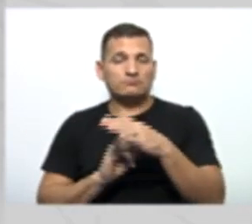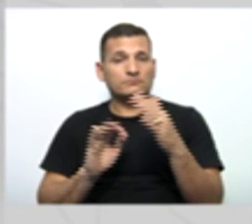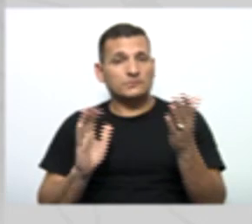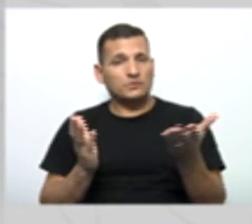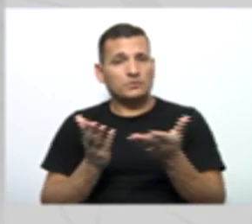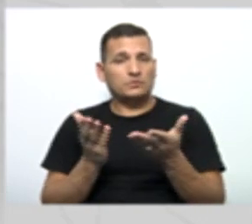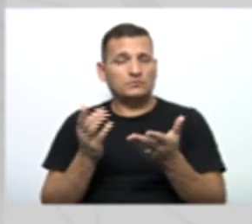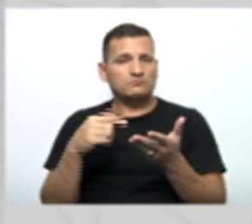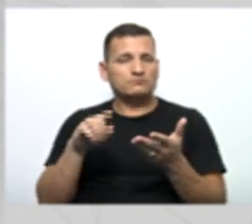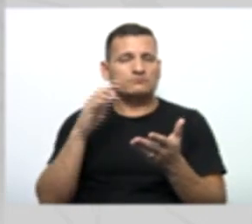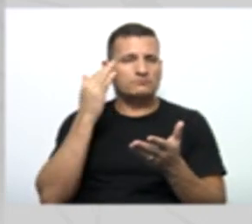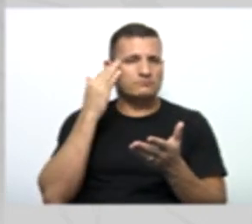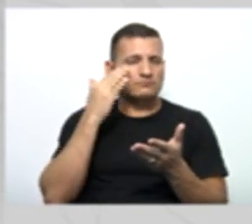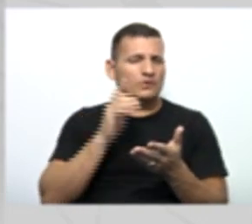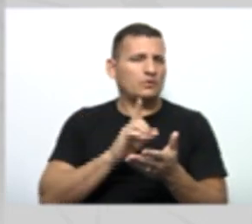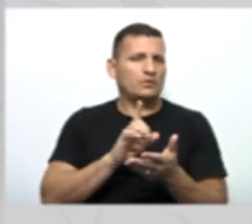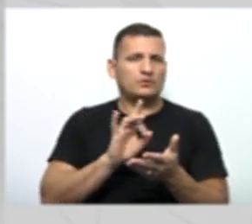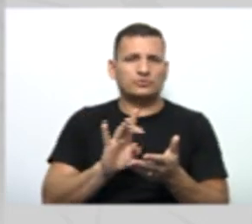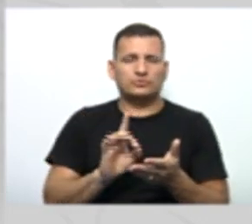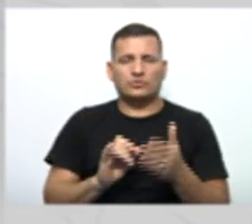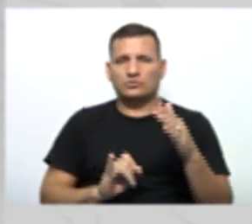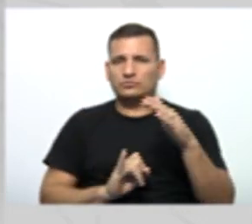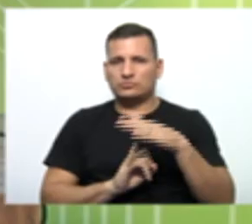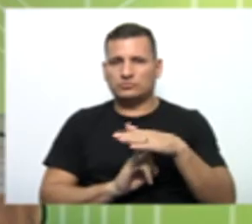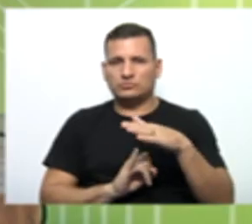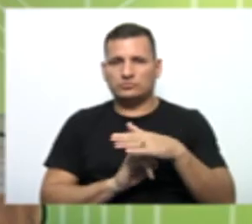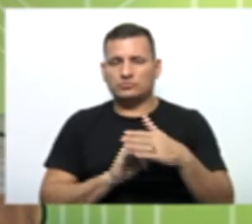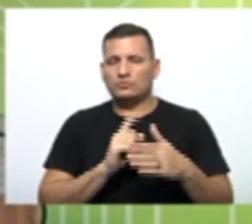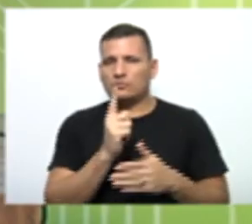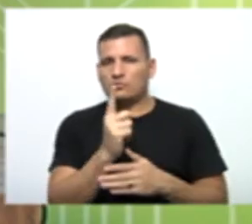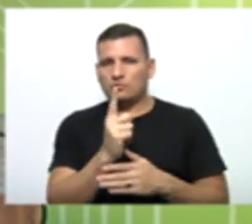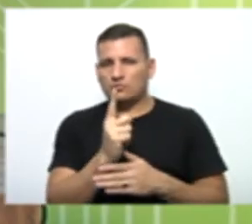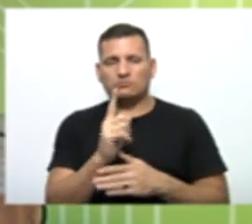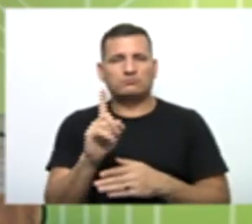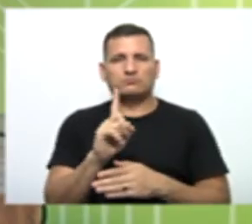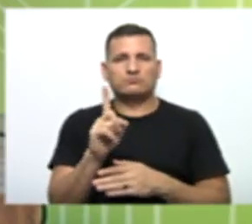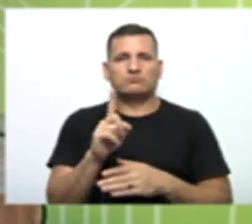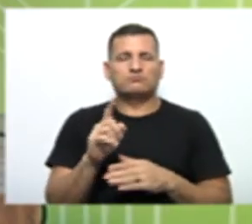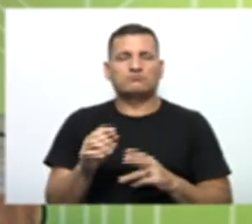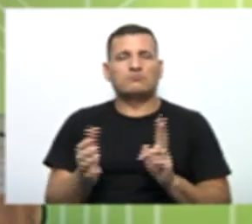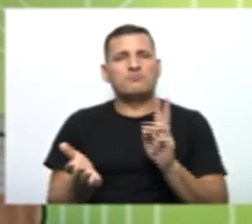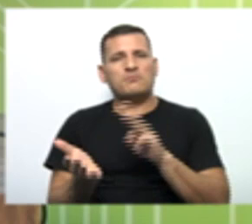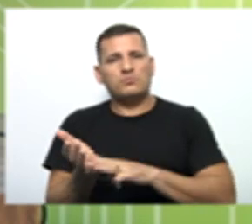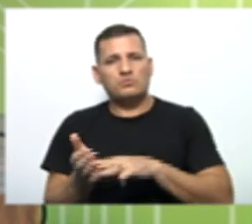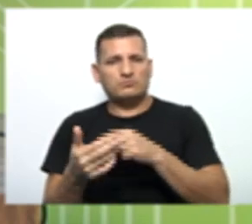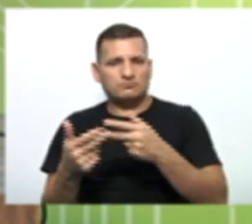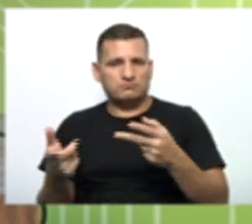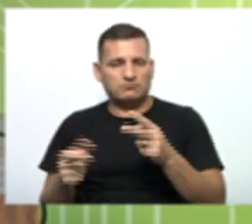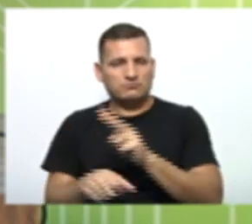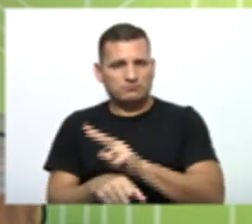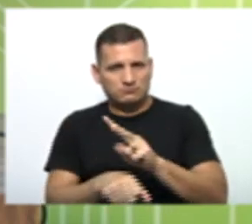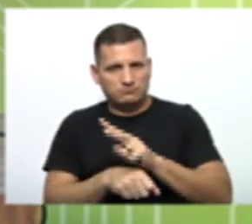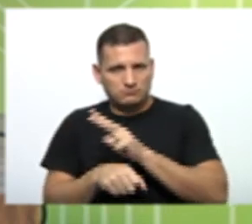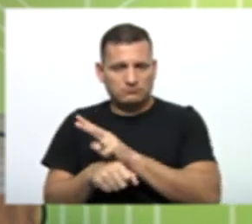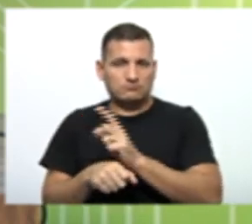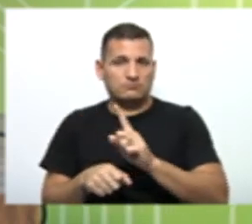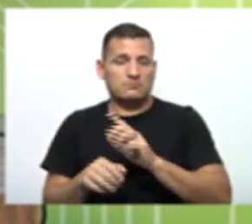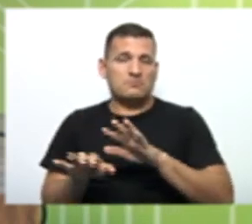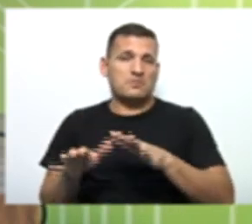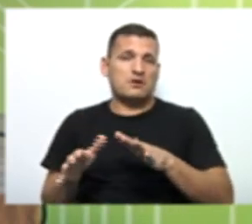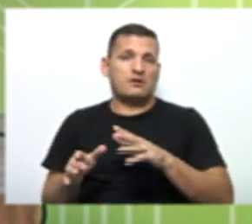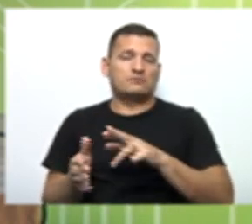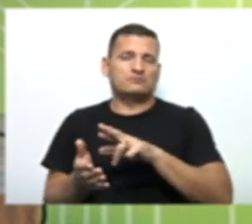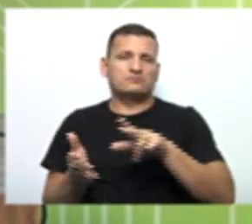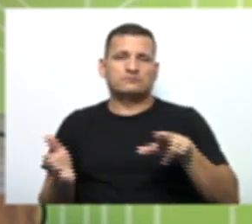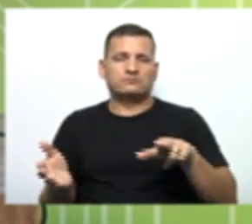uma instituição que é capacitada para atuar protegendo o meio ambiente, mas uma série de instituições, um conjunto